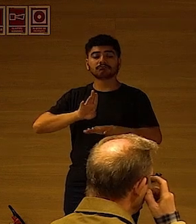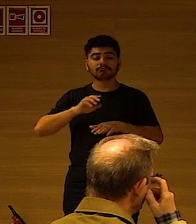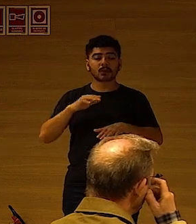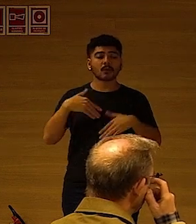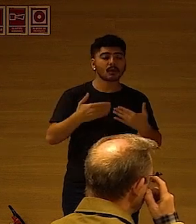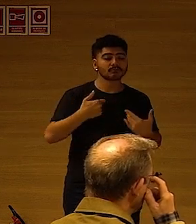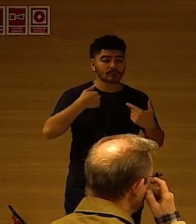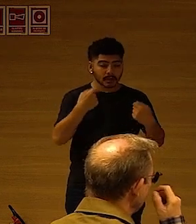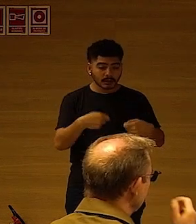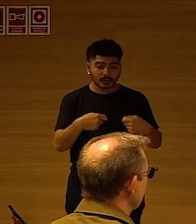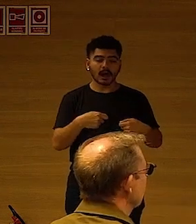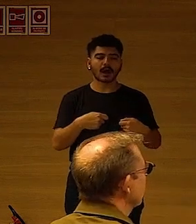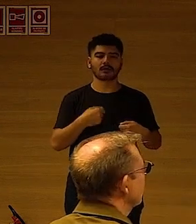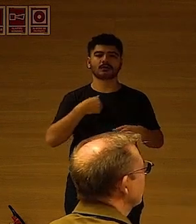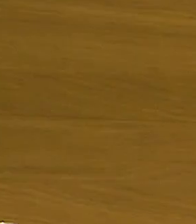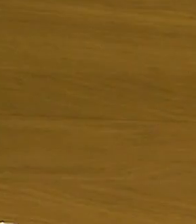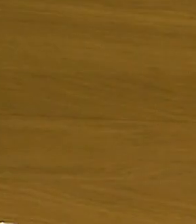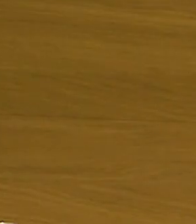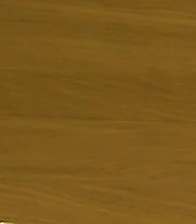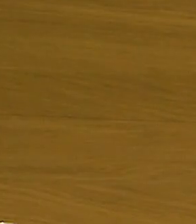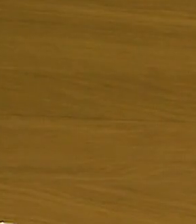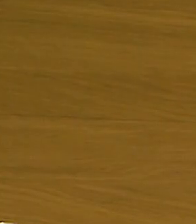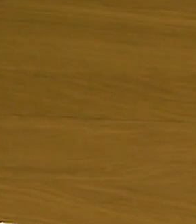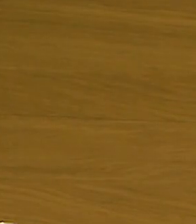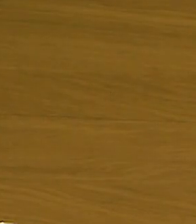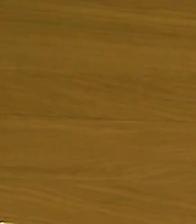passo o dia todo na frente de um computador.